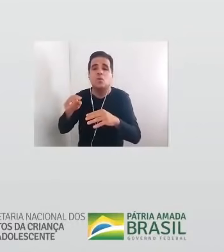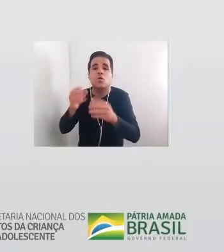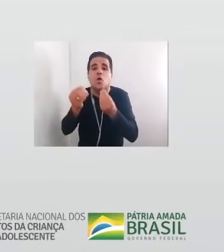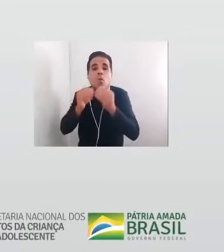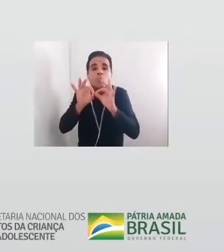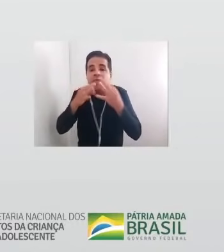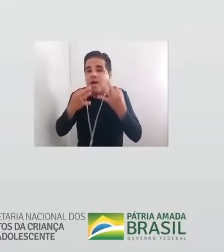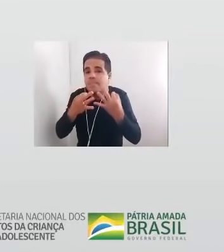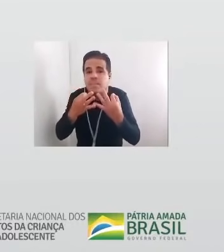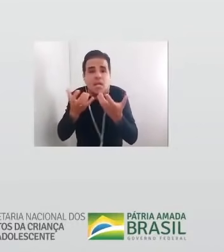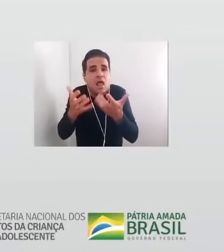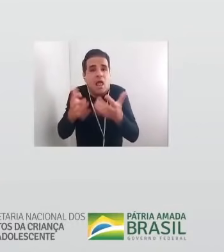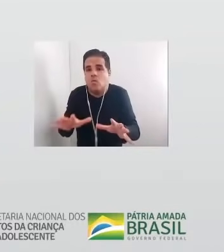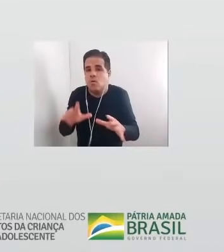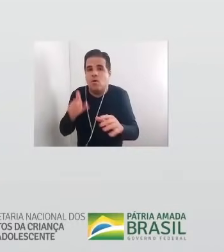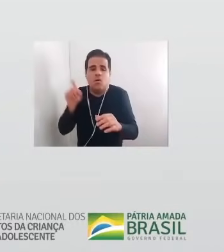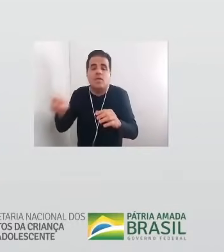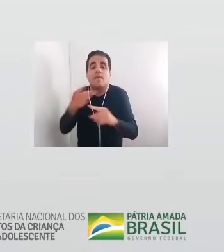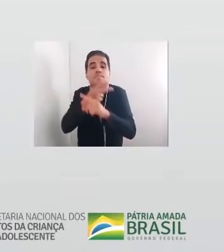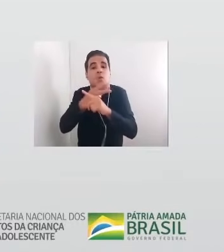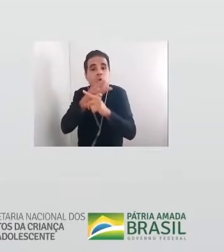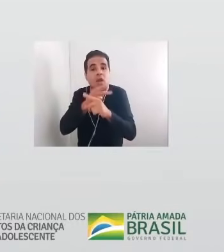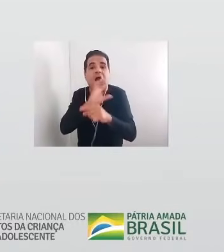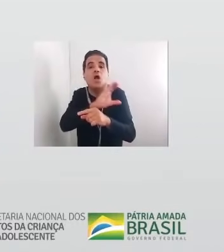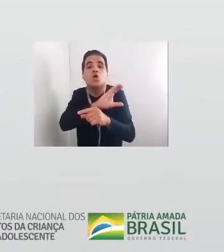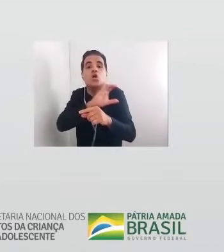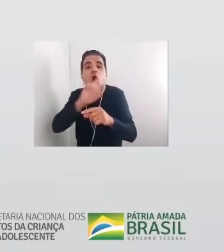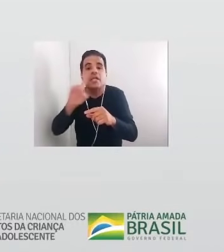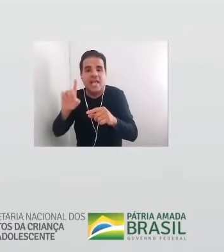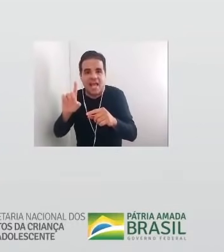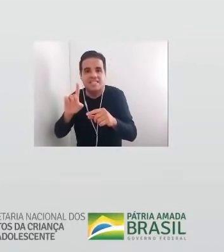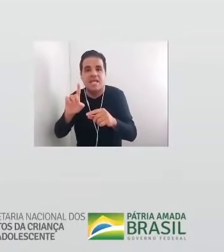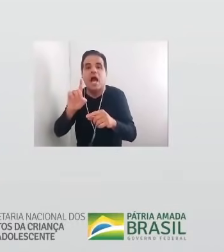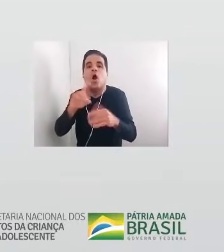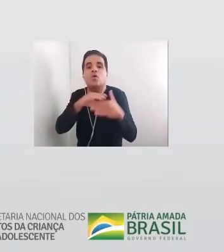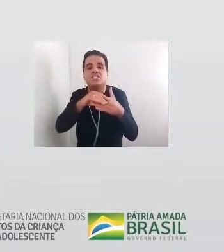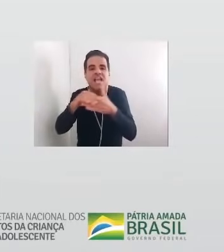procurar também coordenação e direção da escola. Num primeiro momento,